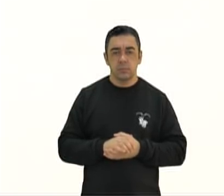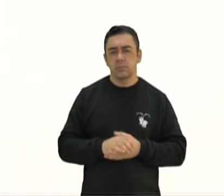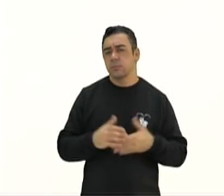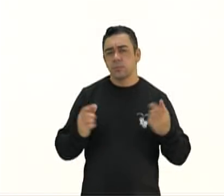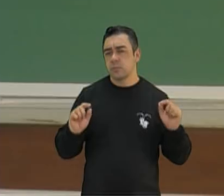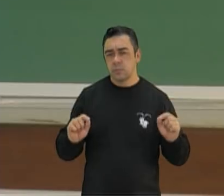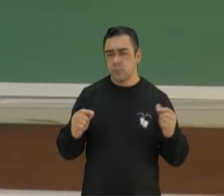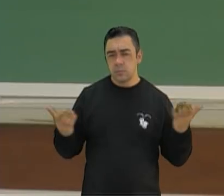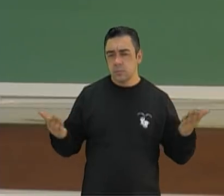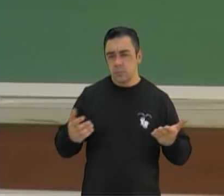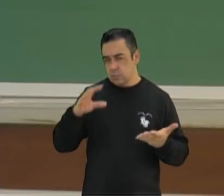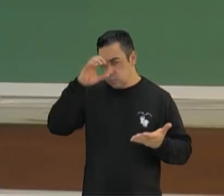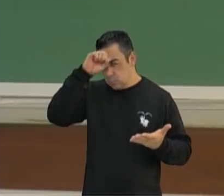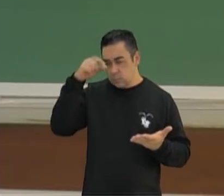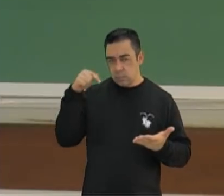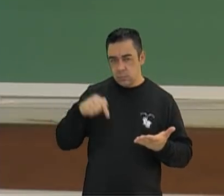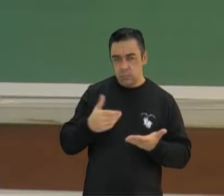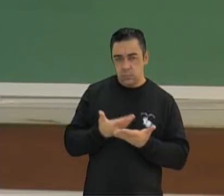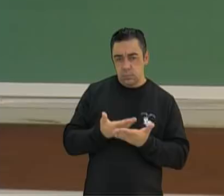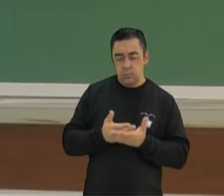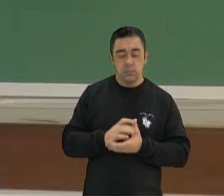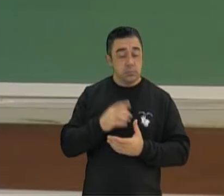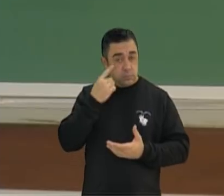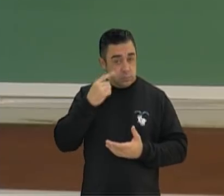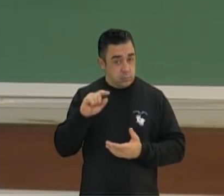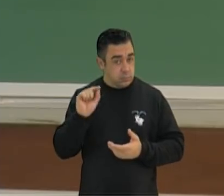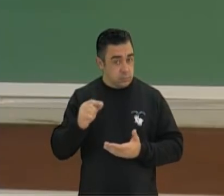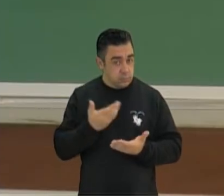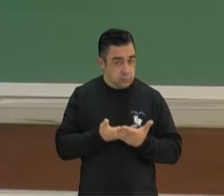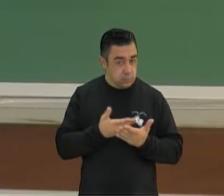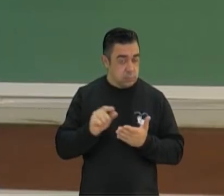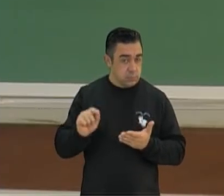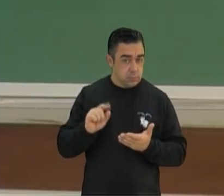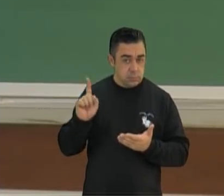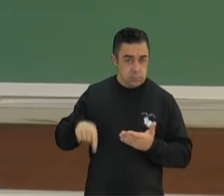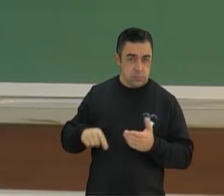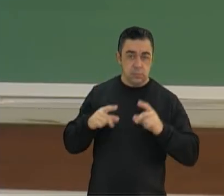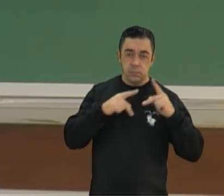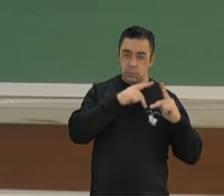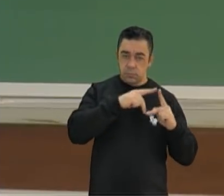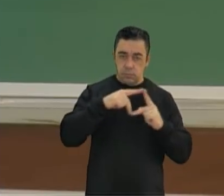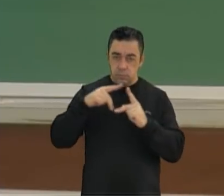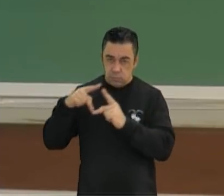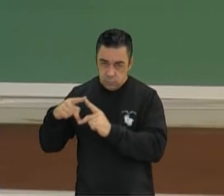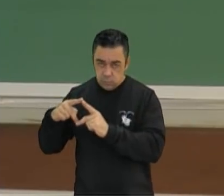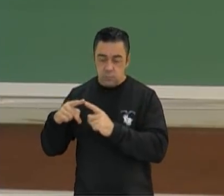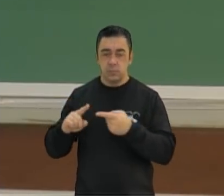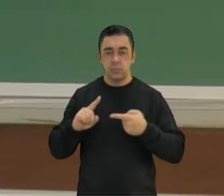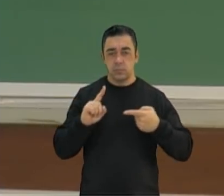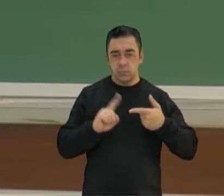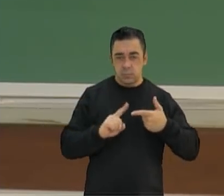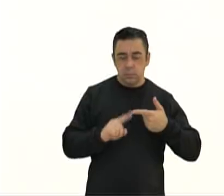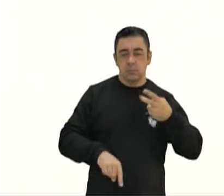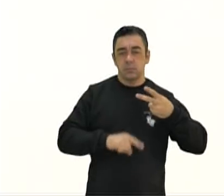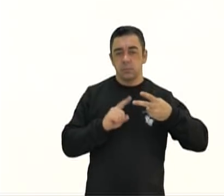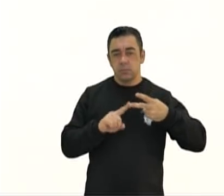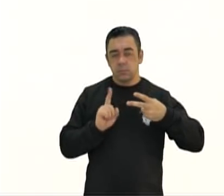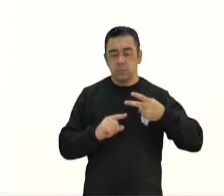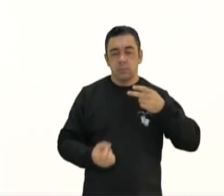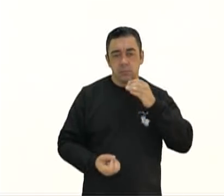O que vimos na aula de hoje? Na aula de hoje vimos o que são tirinhas, a origem das histórias em